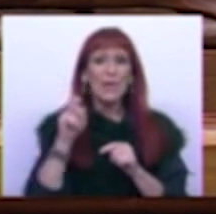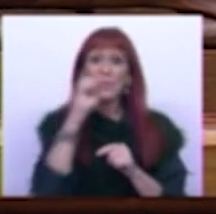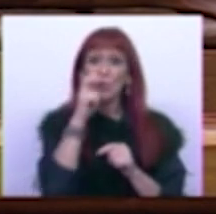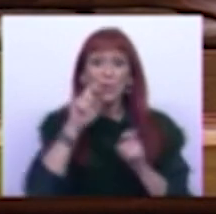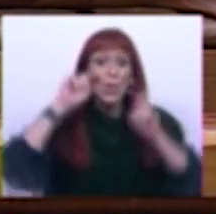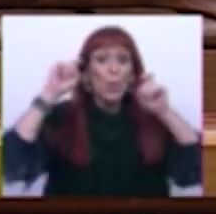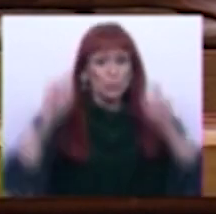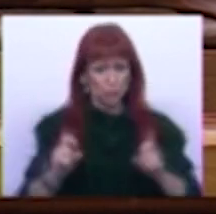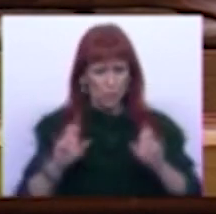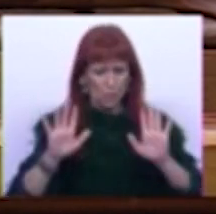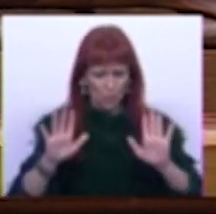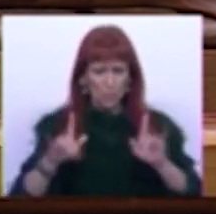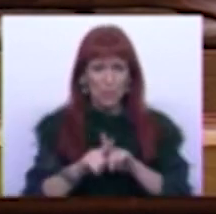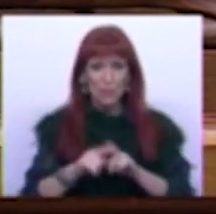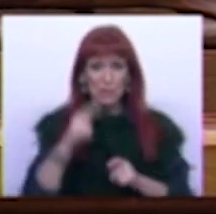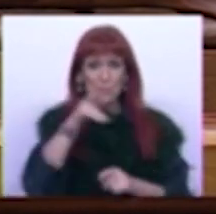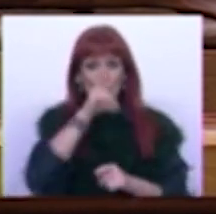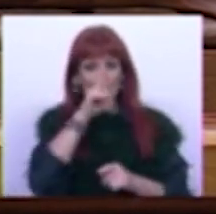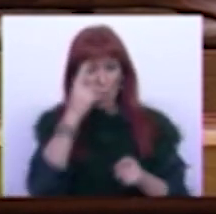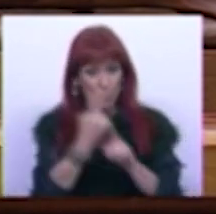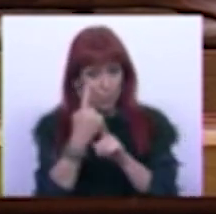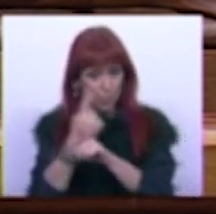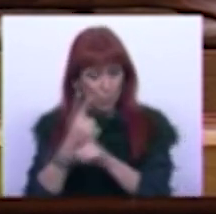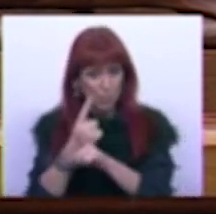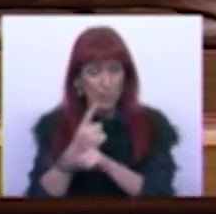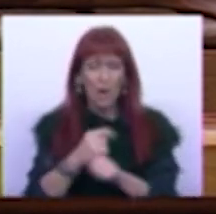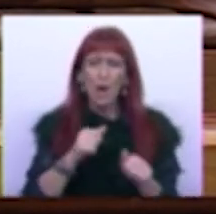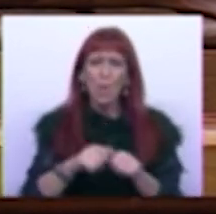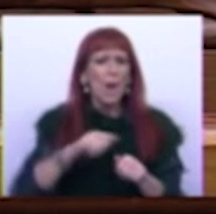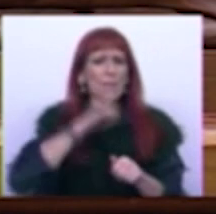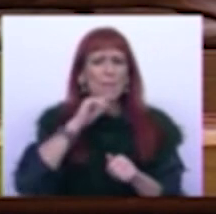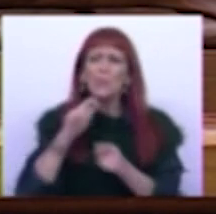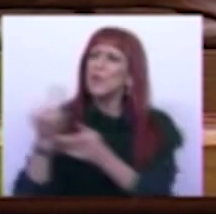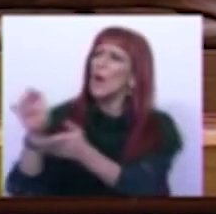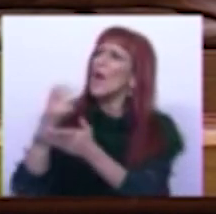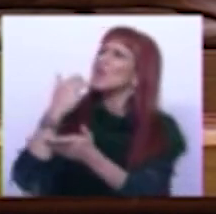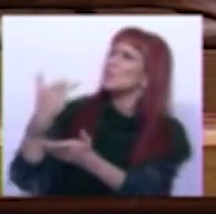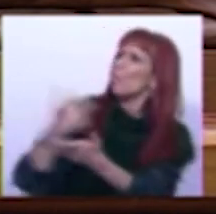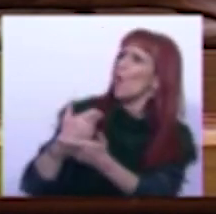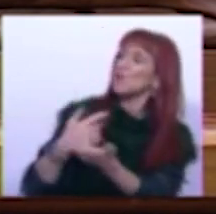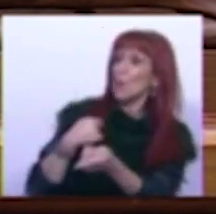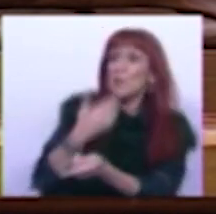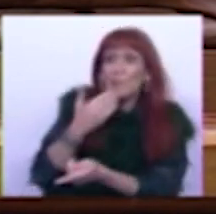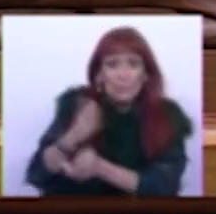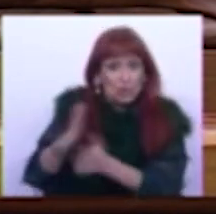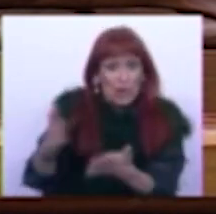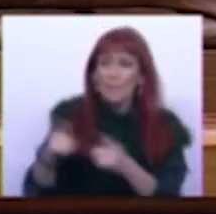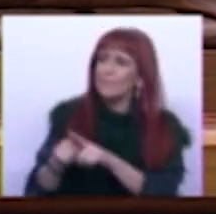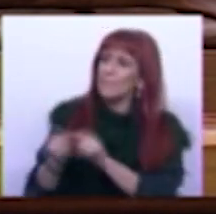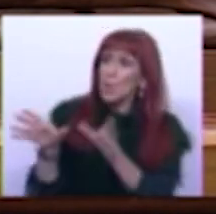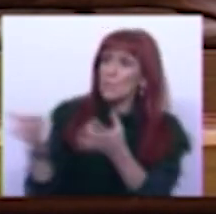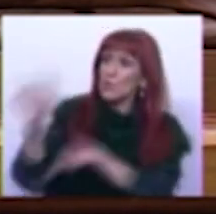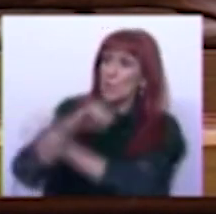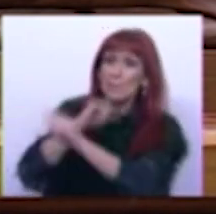energia. Para os combustíveis, e enquanto não recebemos uma resposta ao nosso pedido por parte da